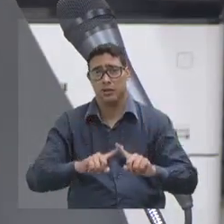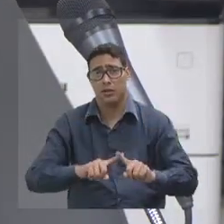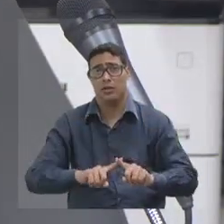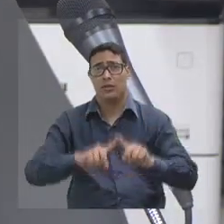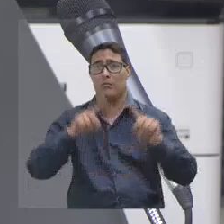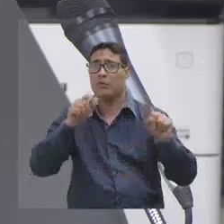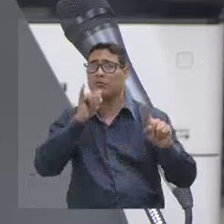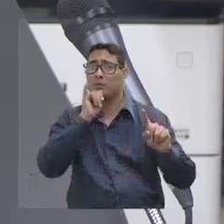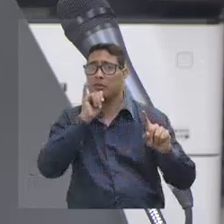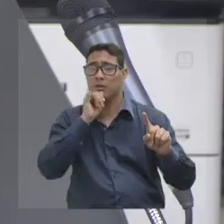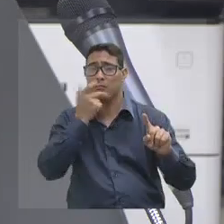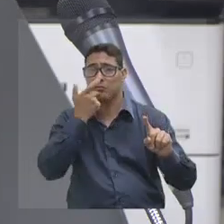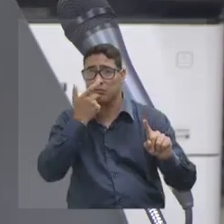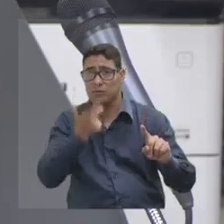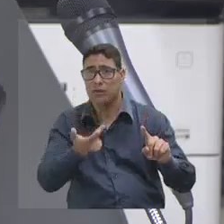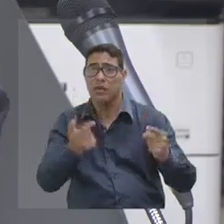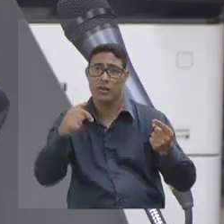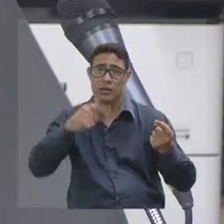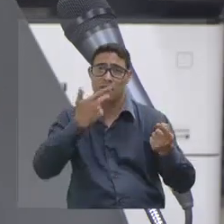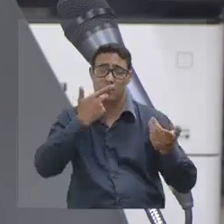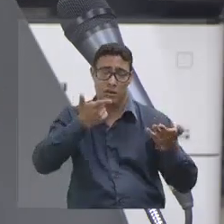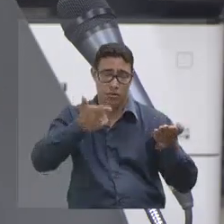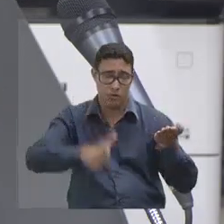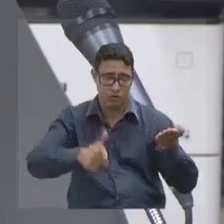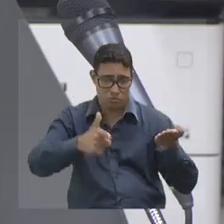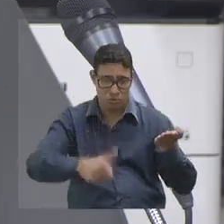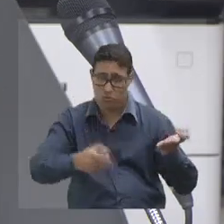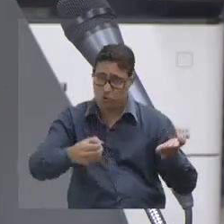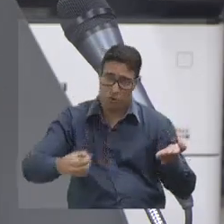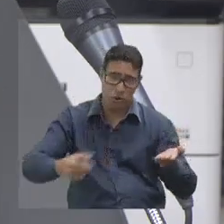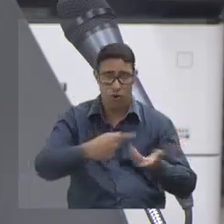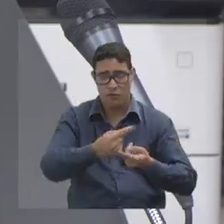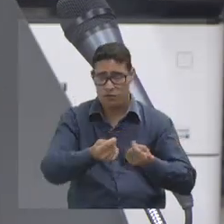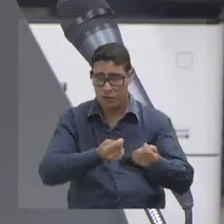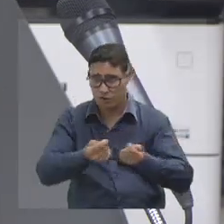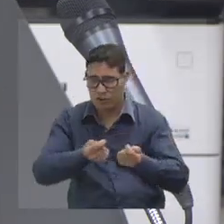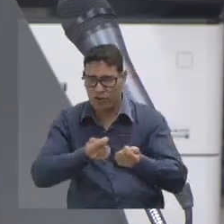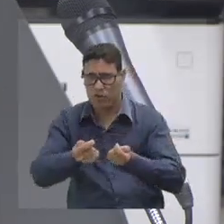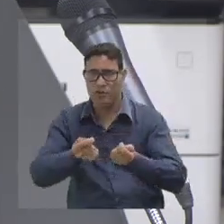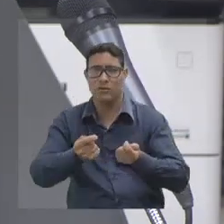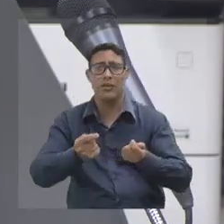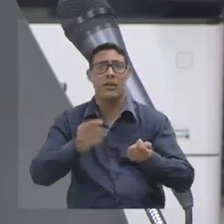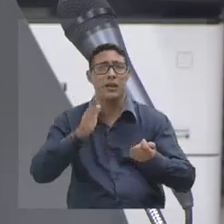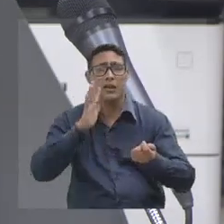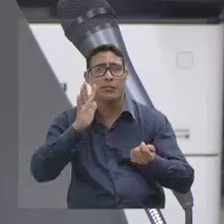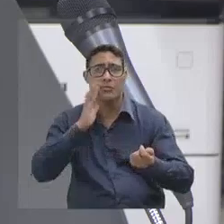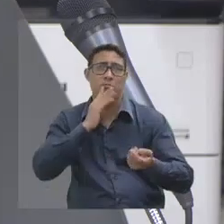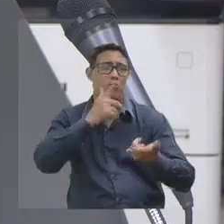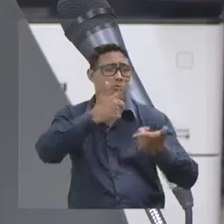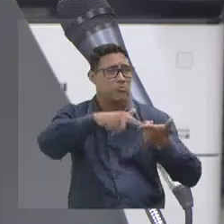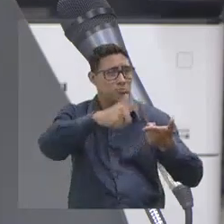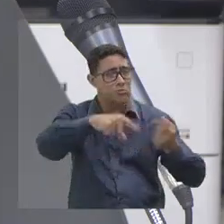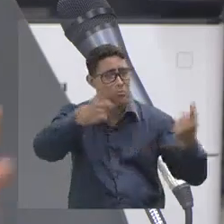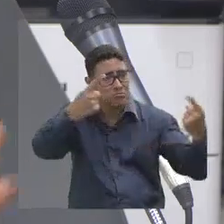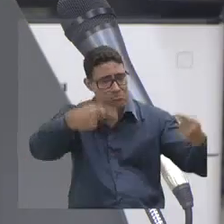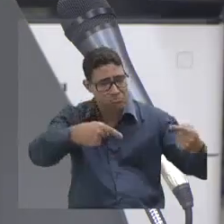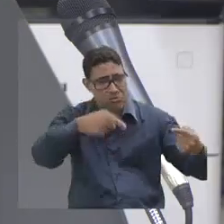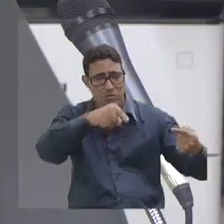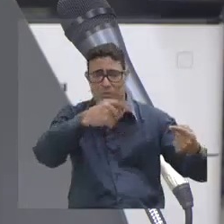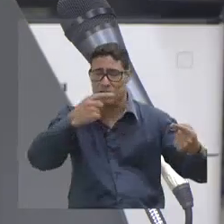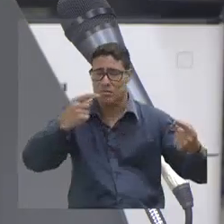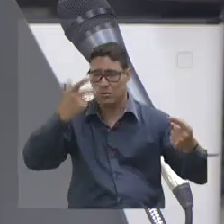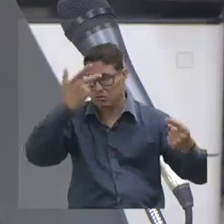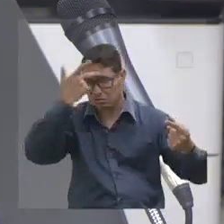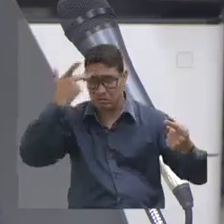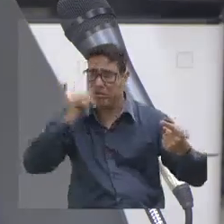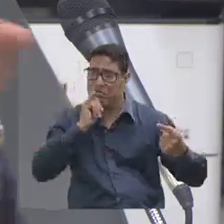chegar que agora levantou de novo e vai fazer uma nova negociação você imagina você ter um atrito com um determinado vizinho sei lá